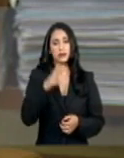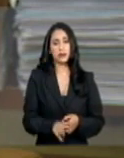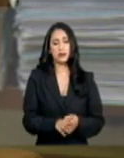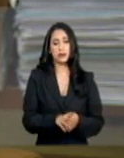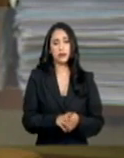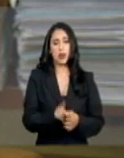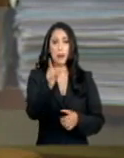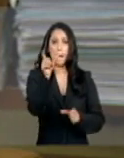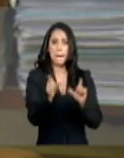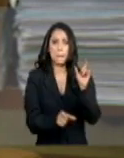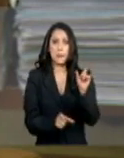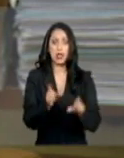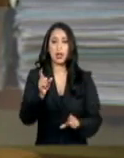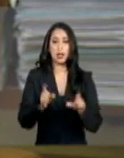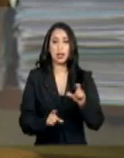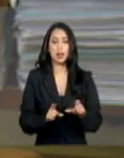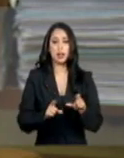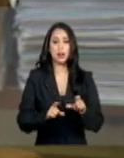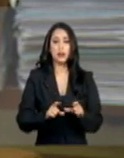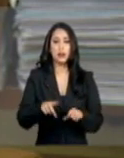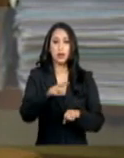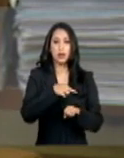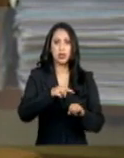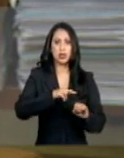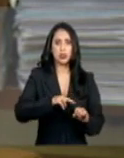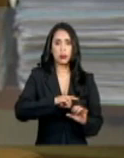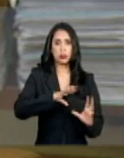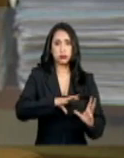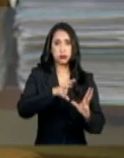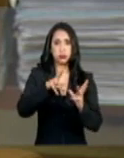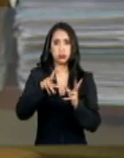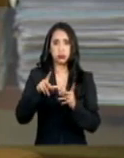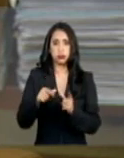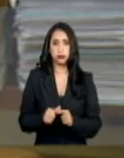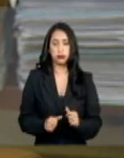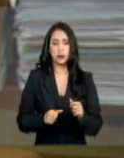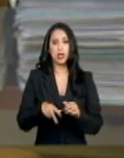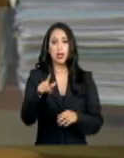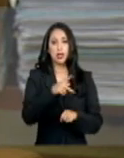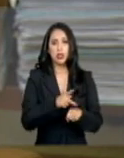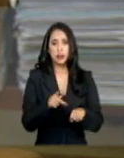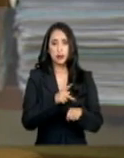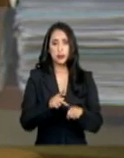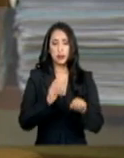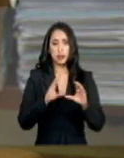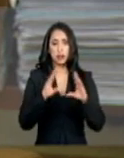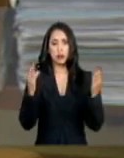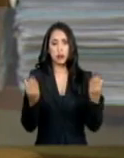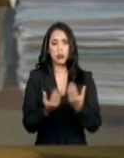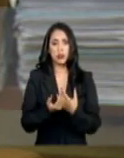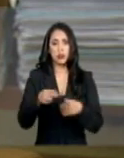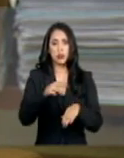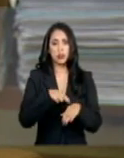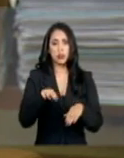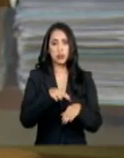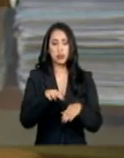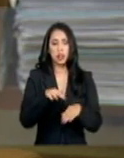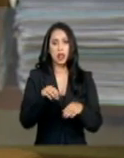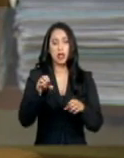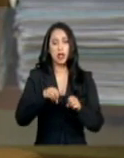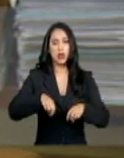perfil transnacional como evidencia seu turno a sua estreia na convenção das nações unidas contra o tráfico ilícito de substâncias